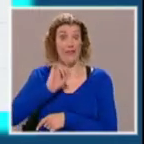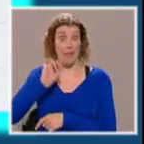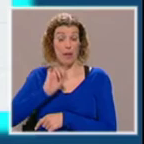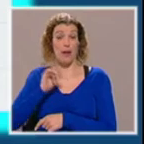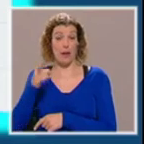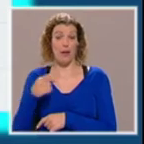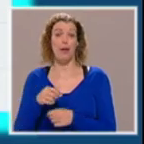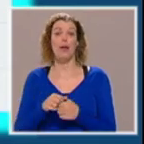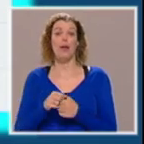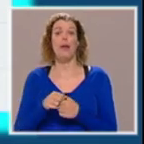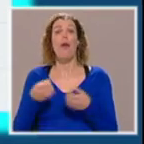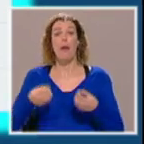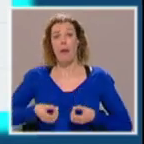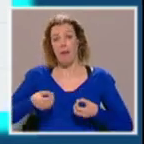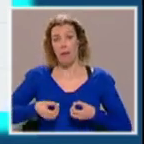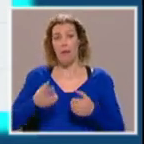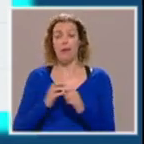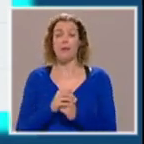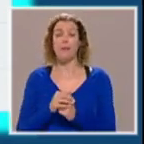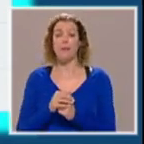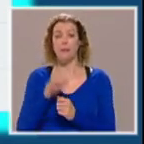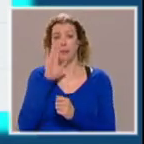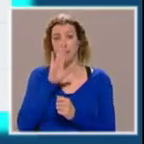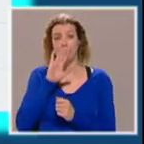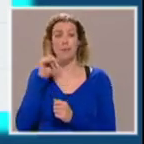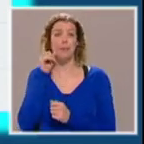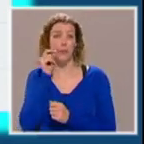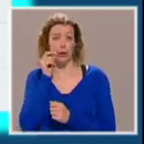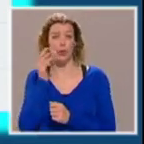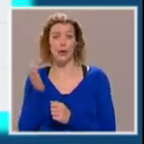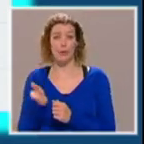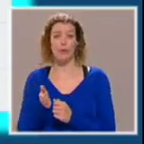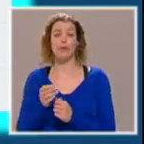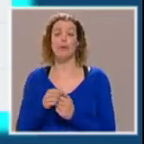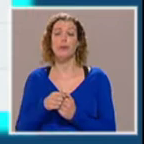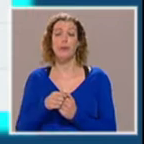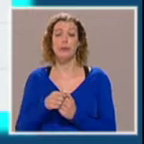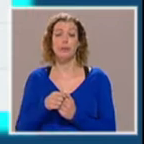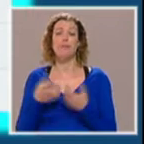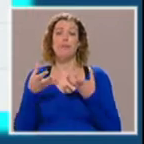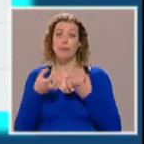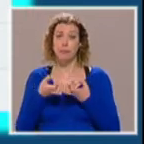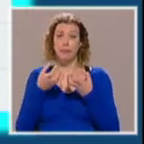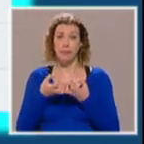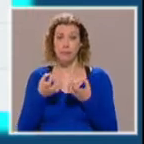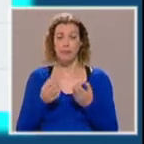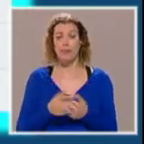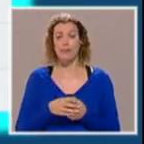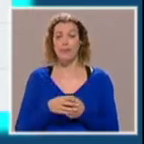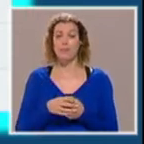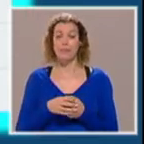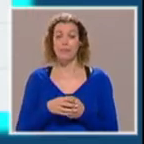feminino os ovários e no sistema reprodutor masculino os testículos.